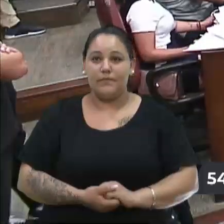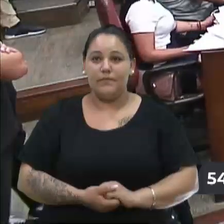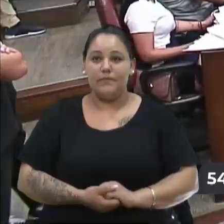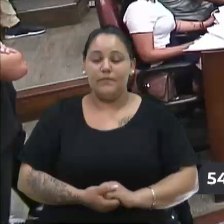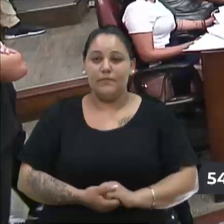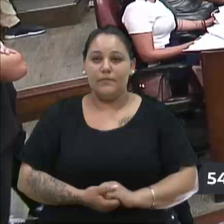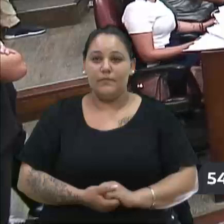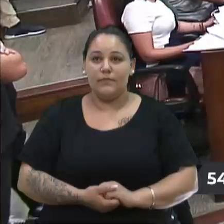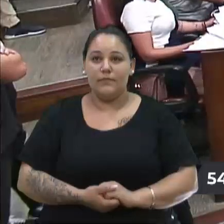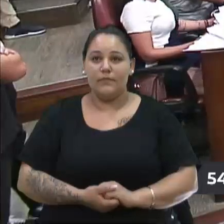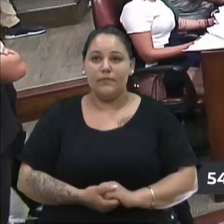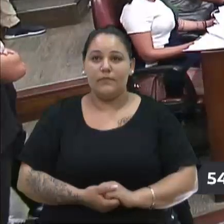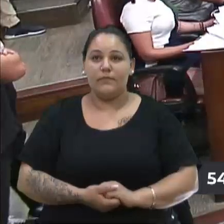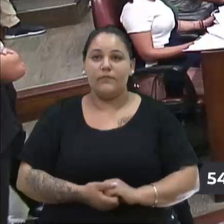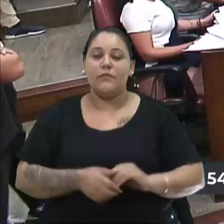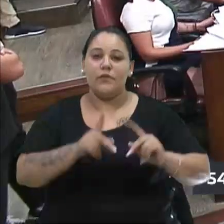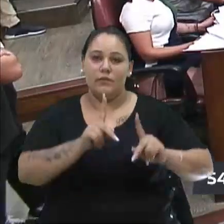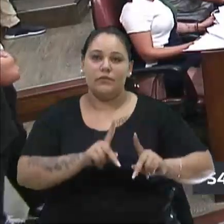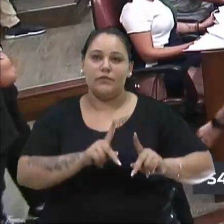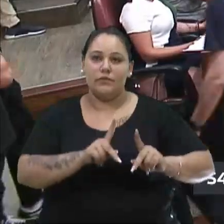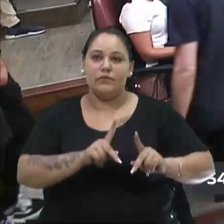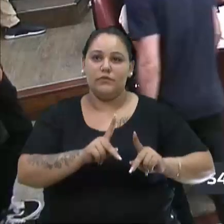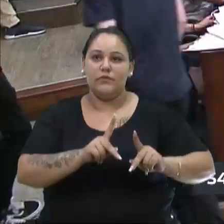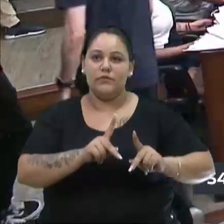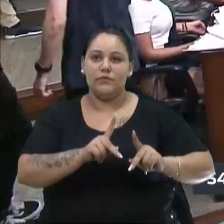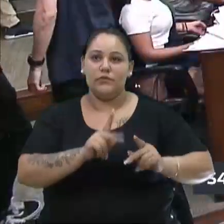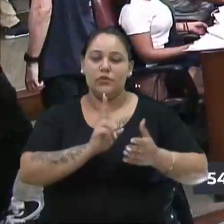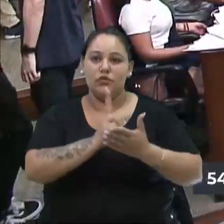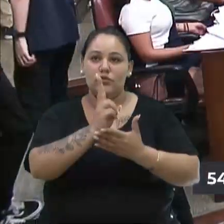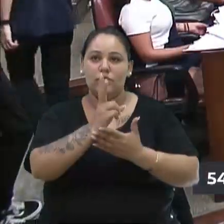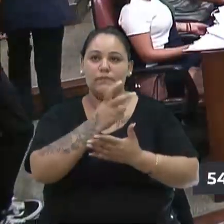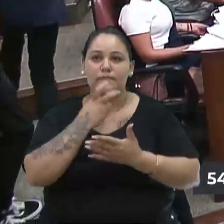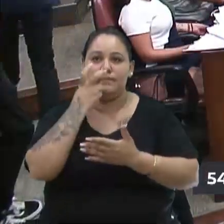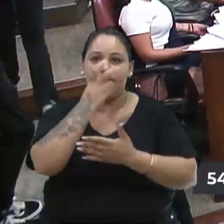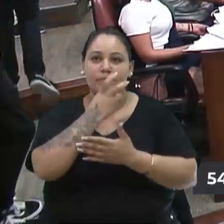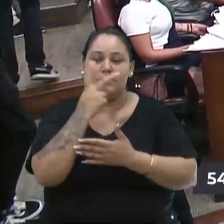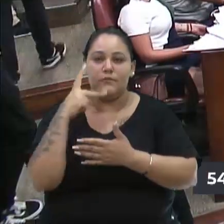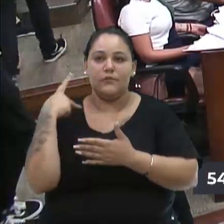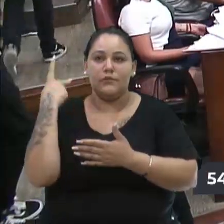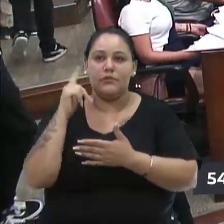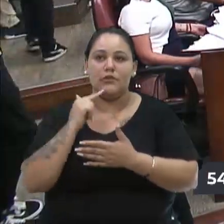Questão de ordem, pessoal. Vamos garantir a palavra da vereadora, por gentileza.